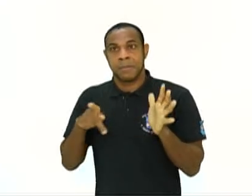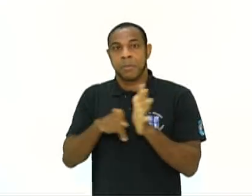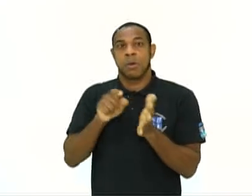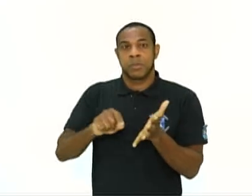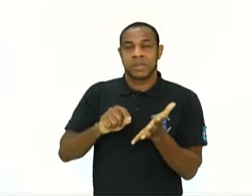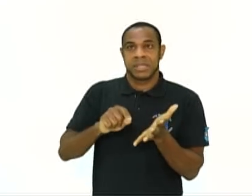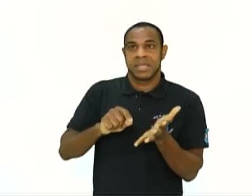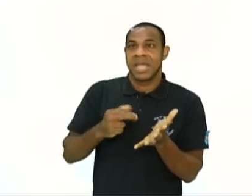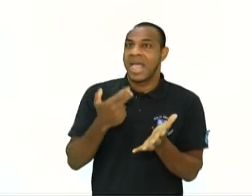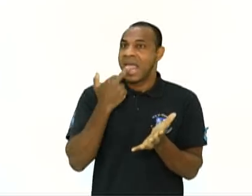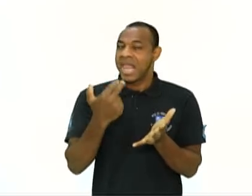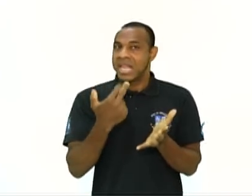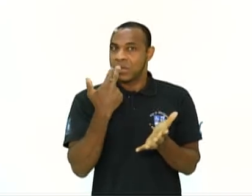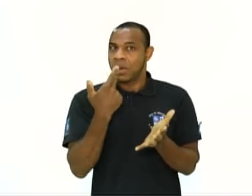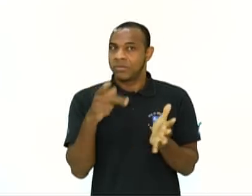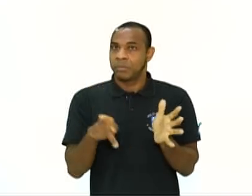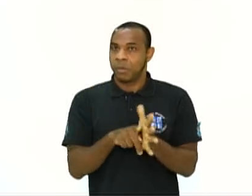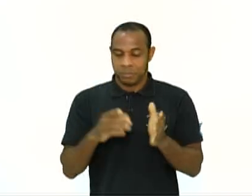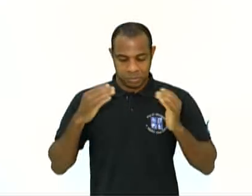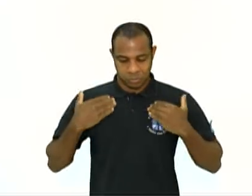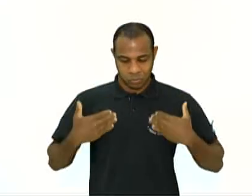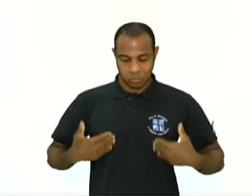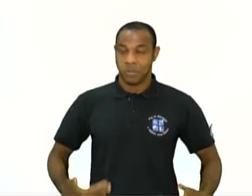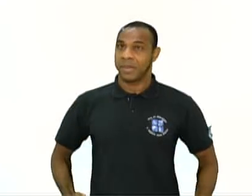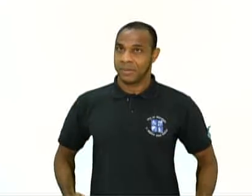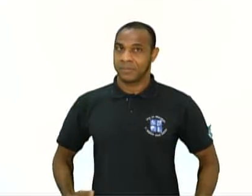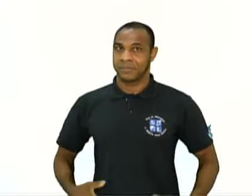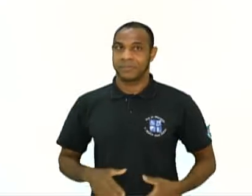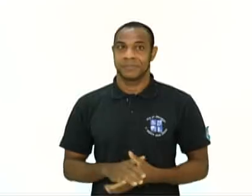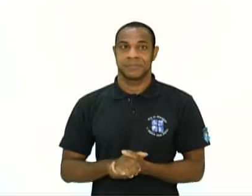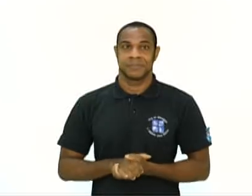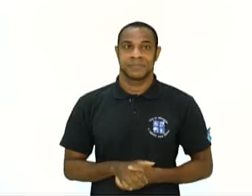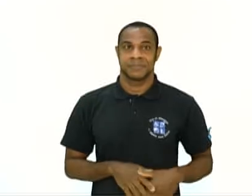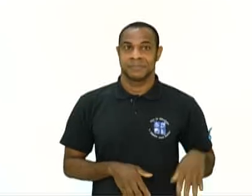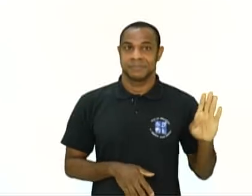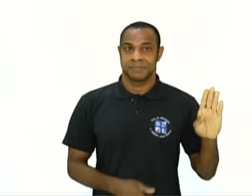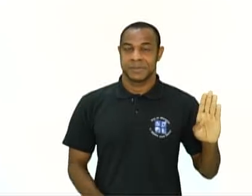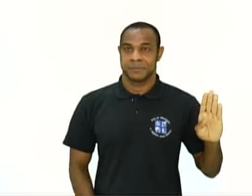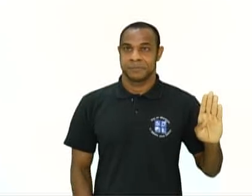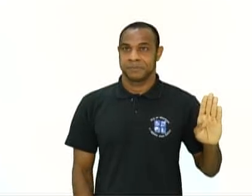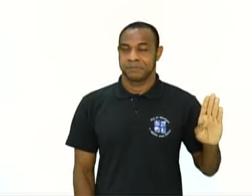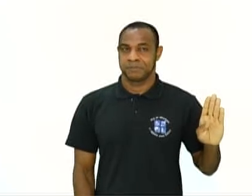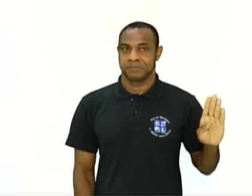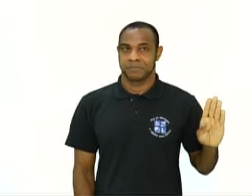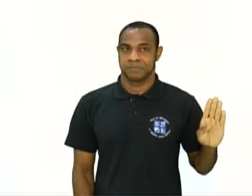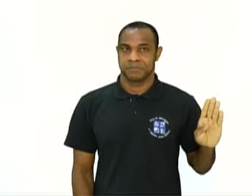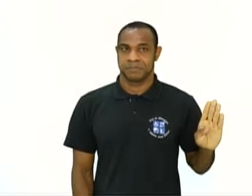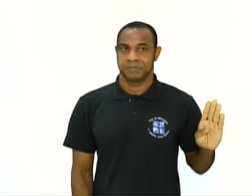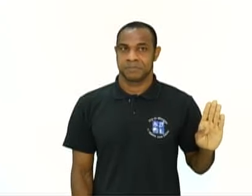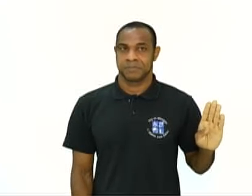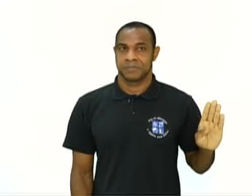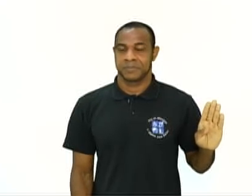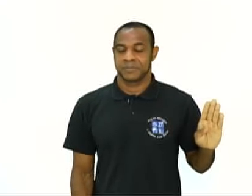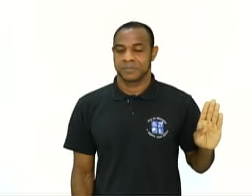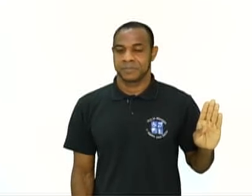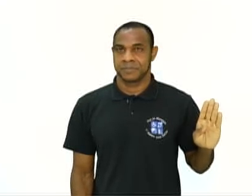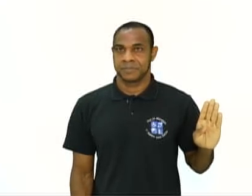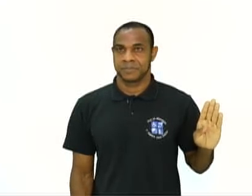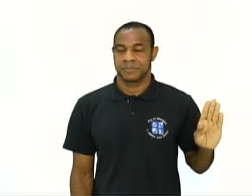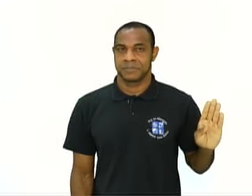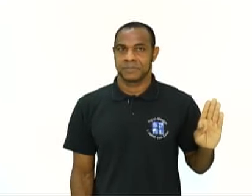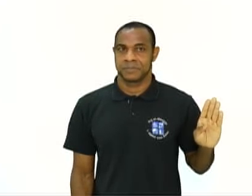linguagem do corpo, na linguagem corporal. Letter B. Hand gestures can mean very different things in